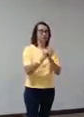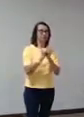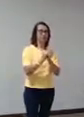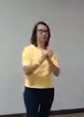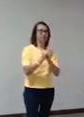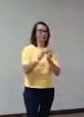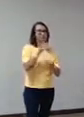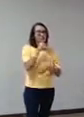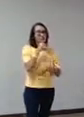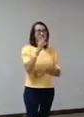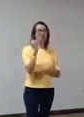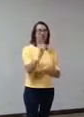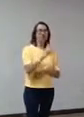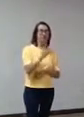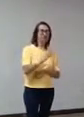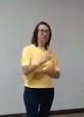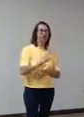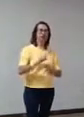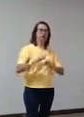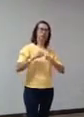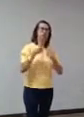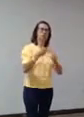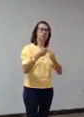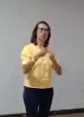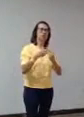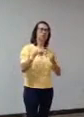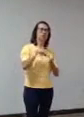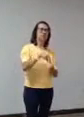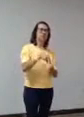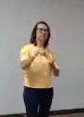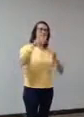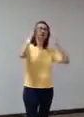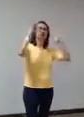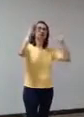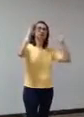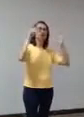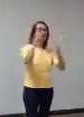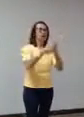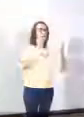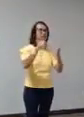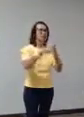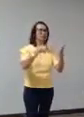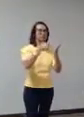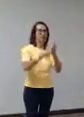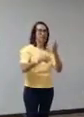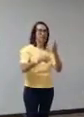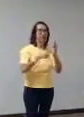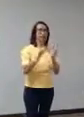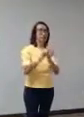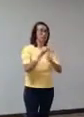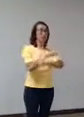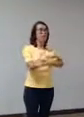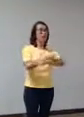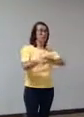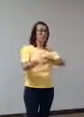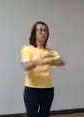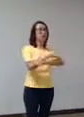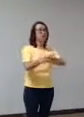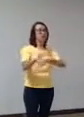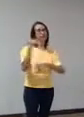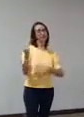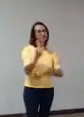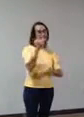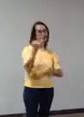desanimar e reunir forças para resistir, sonhar e lutar com arte. Porque a arte faz parte,